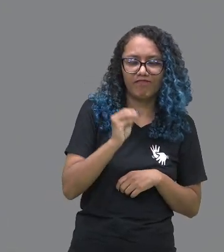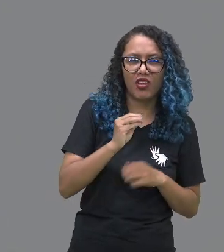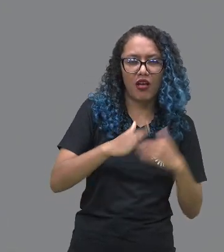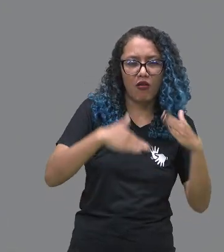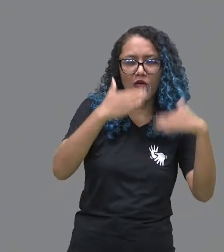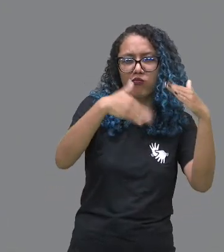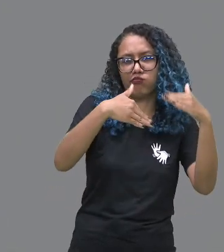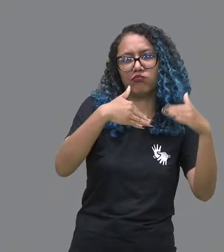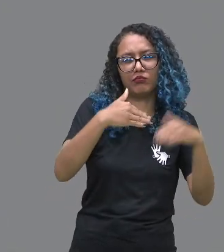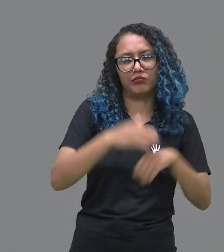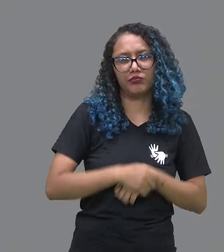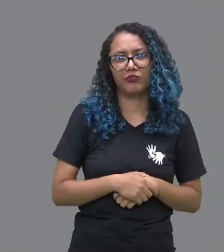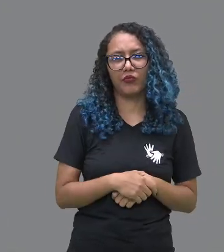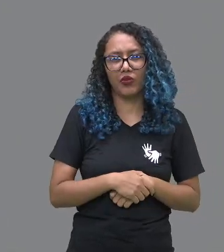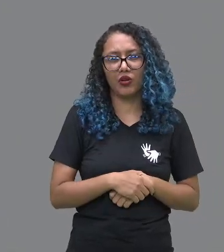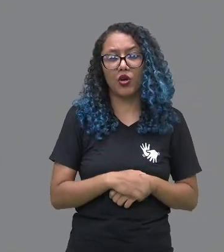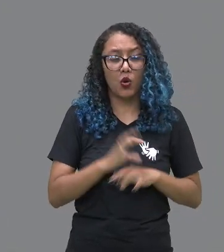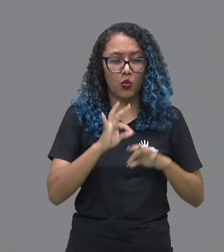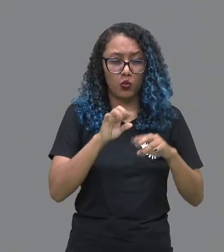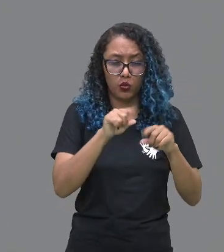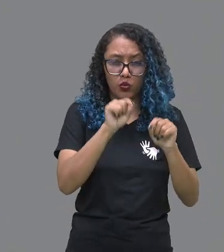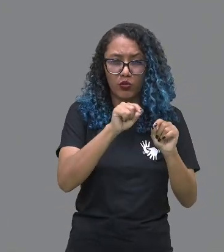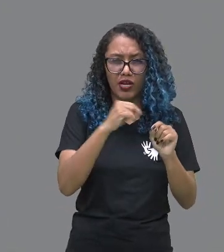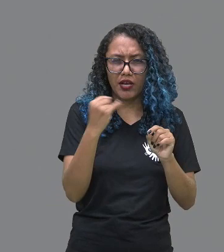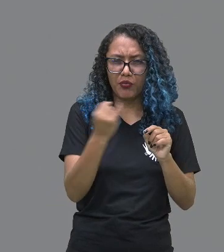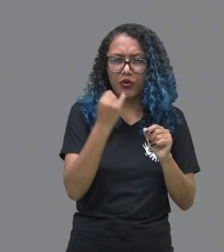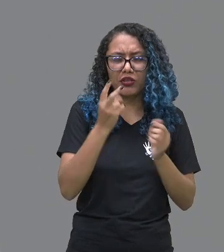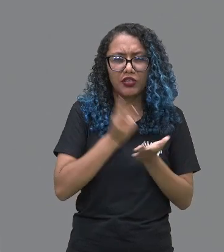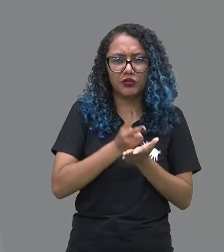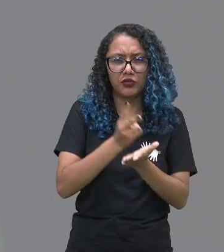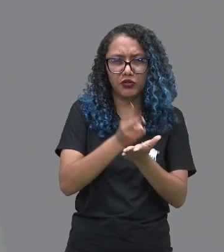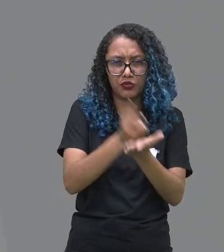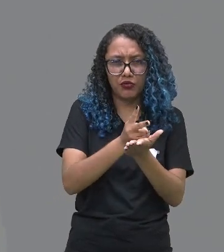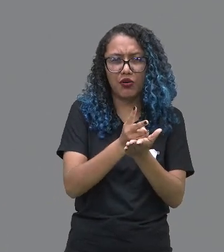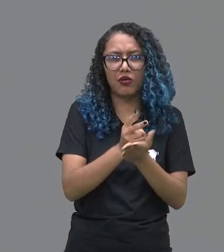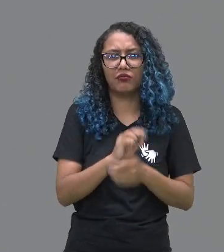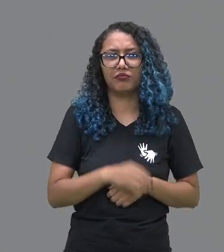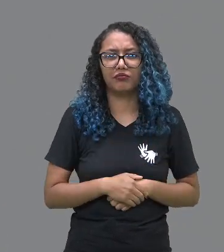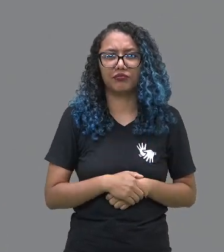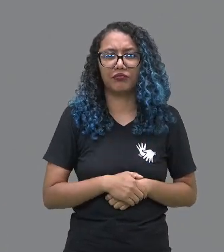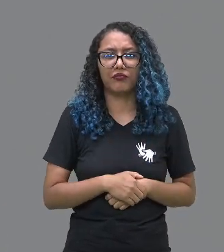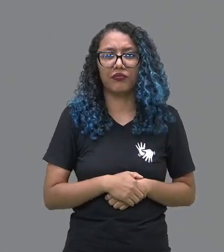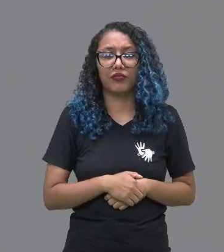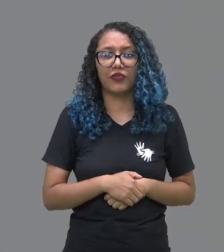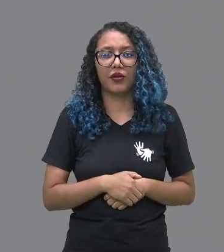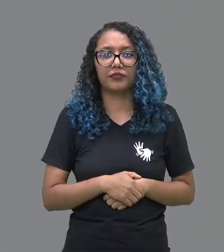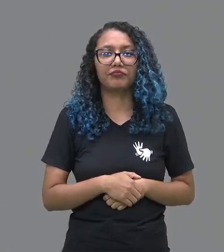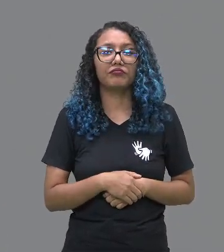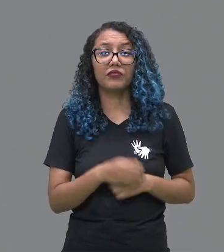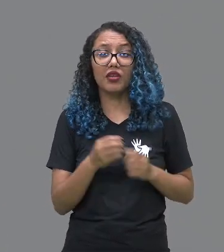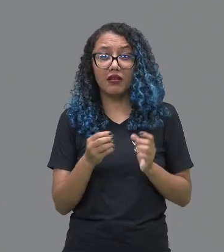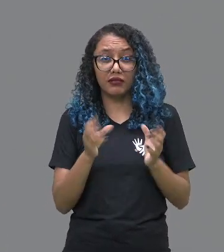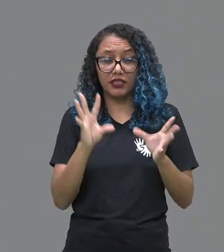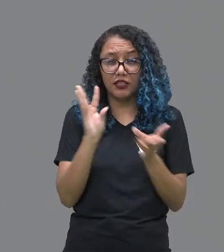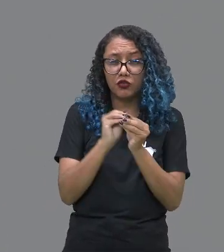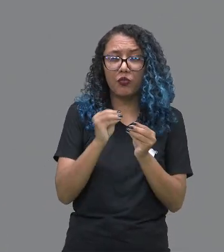o que nela houve de fundamental e permanente. Numa palavra, o seu sentido.